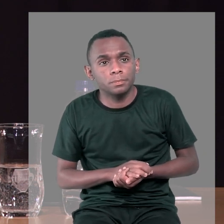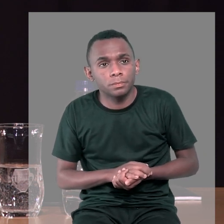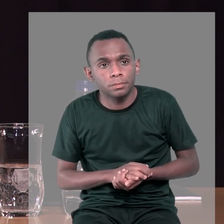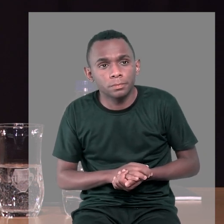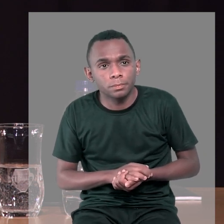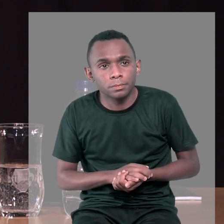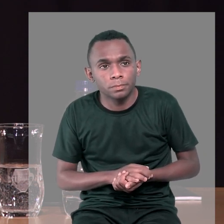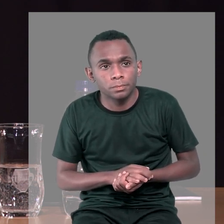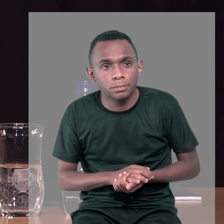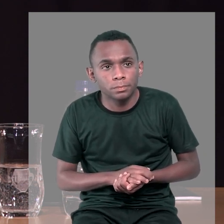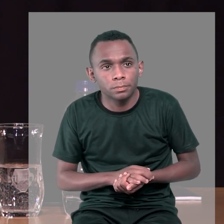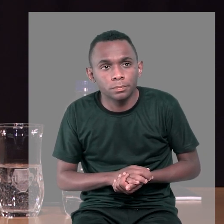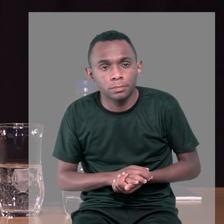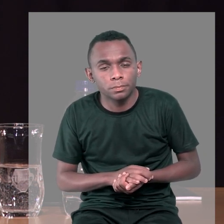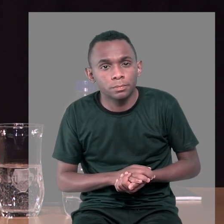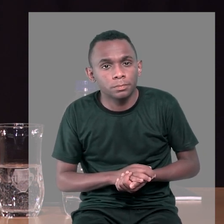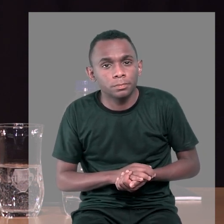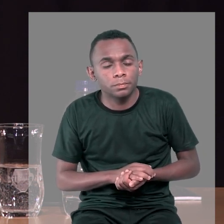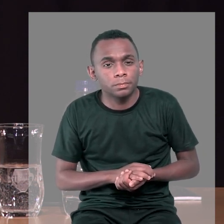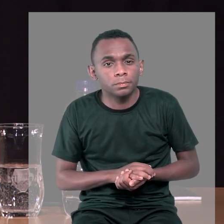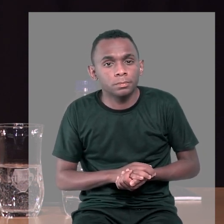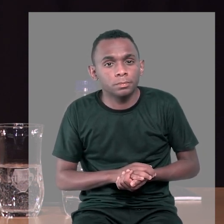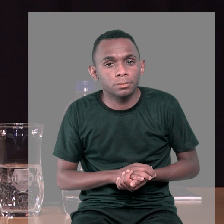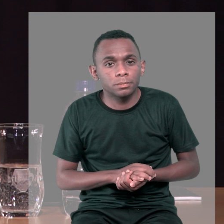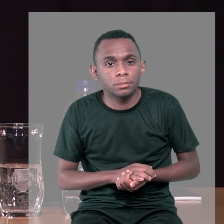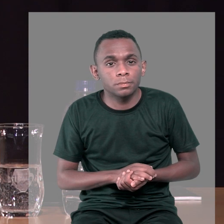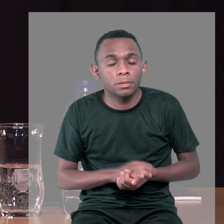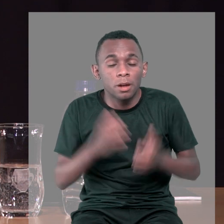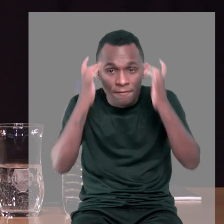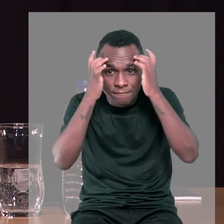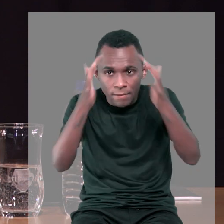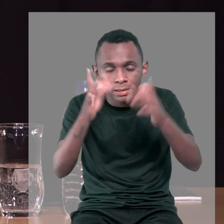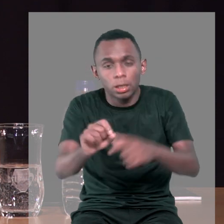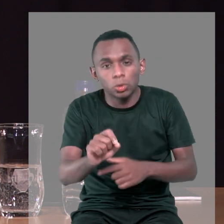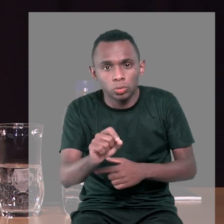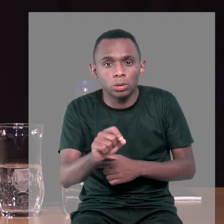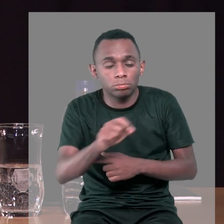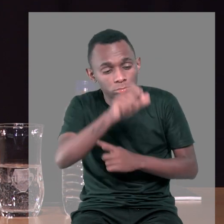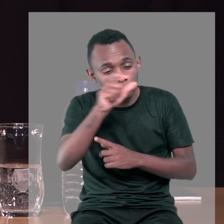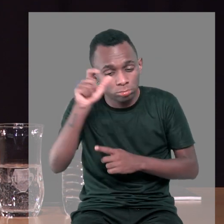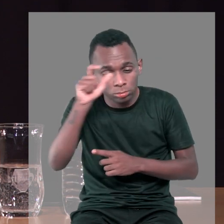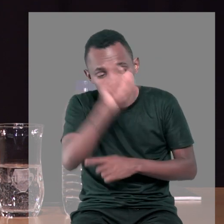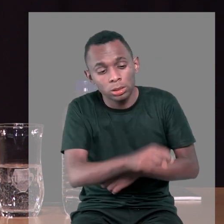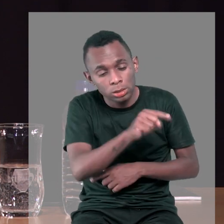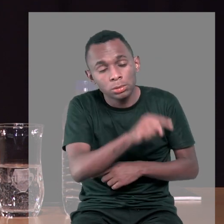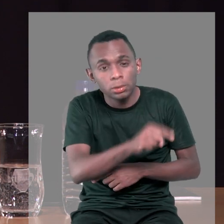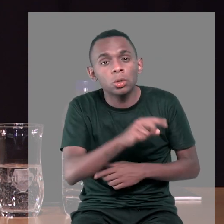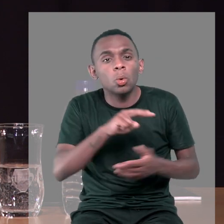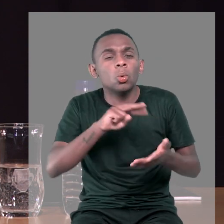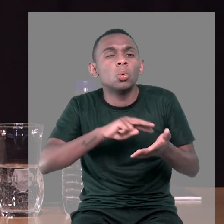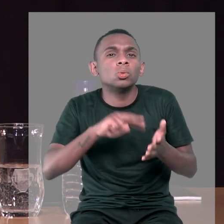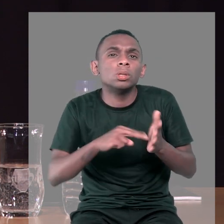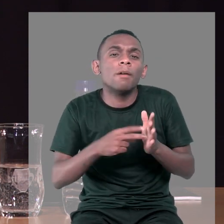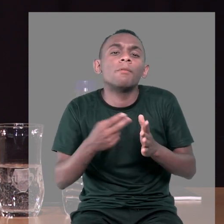pensamento. Clichês, quer dizer, o pensamento mecânico. E em diversas ocasiões, segundo ela, Eichmann deu mostras